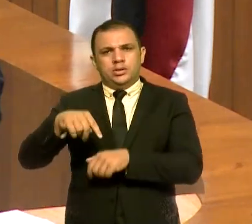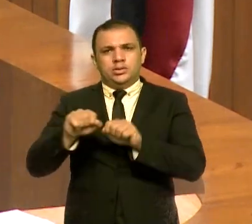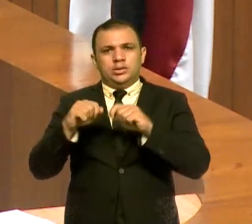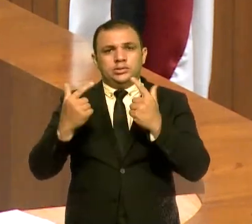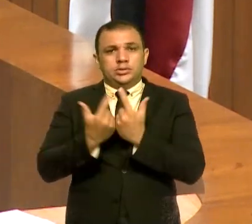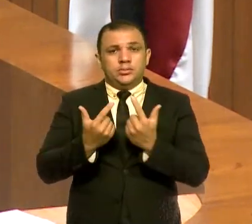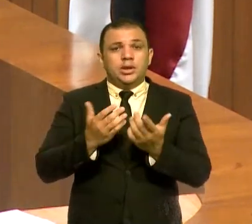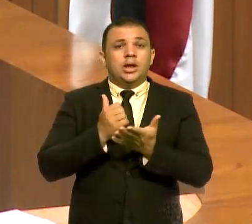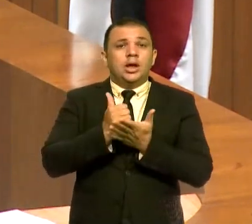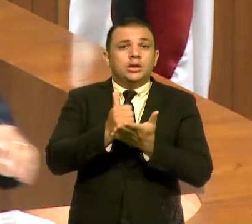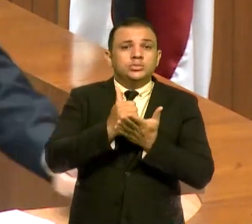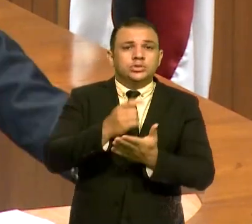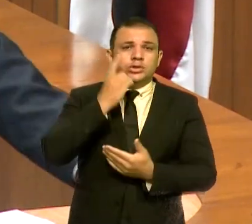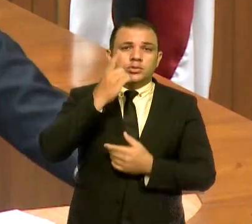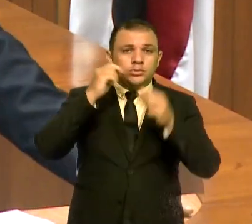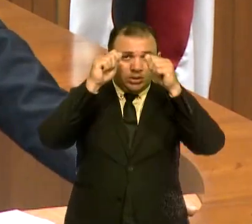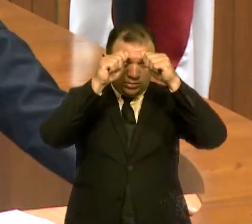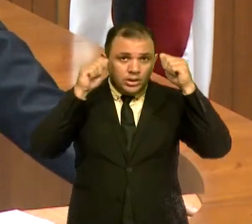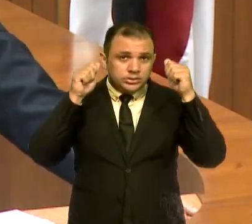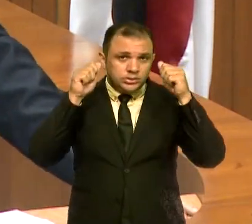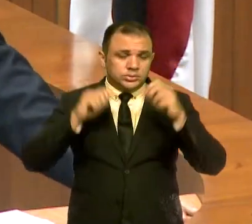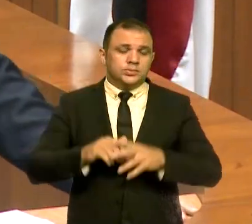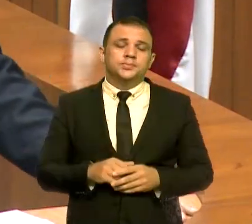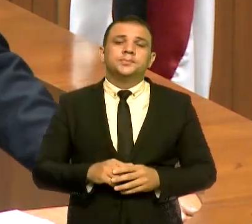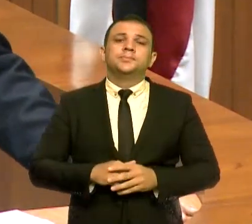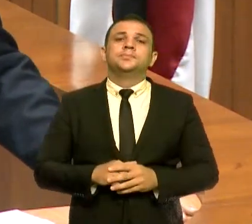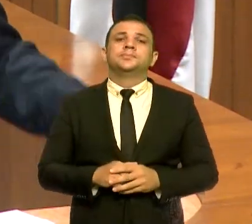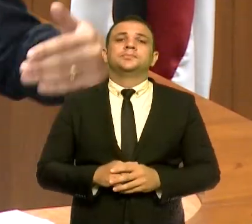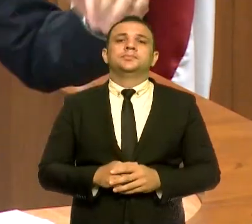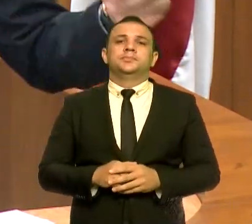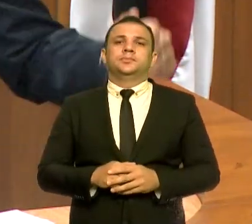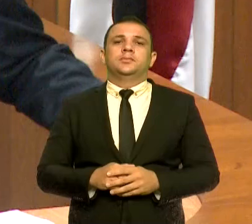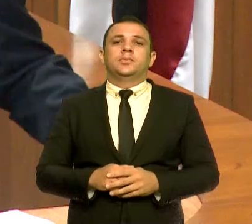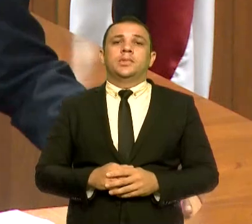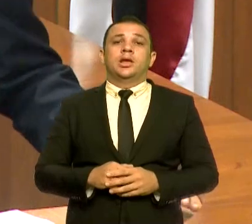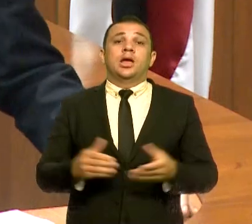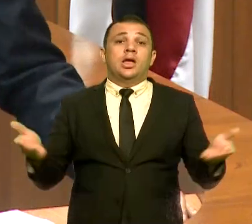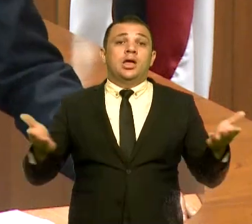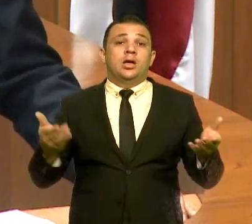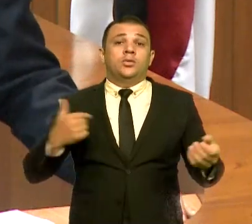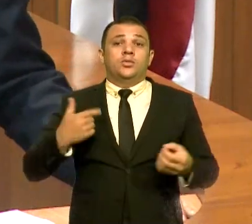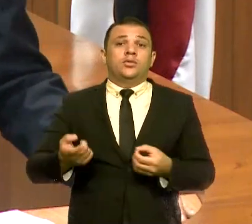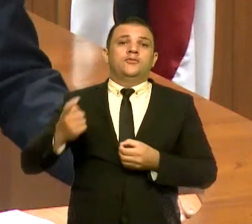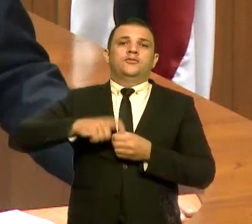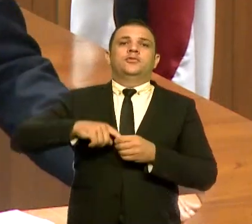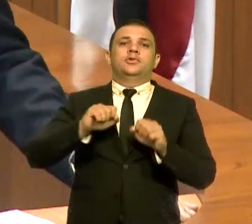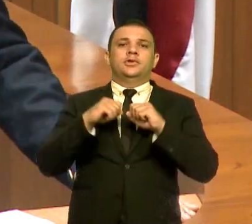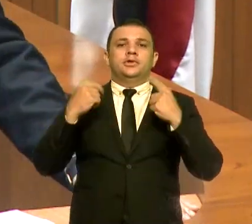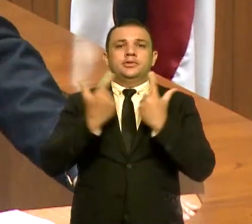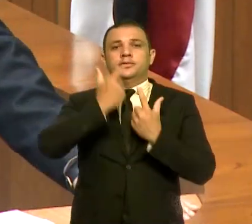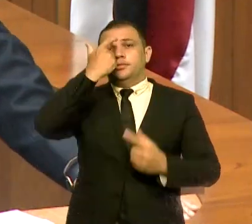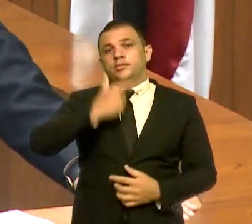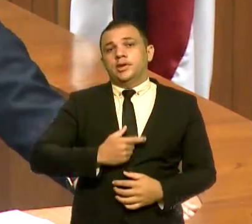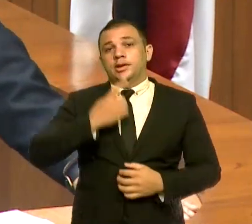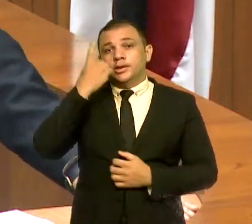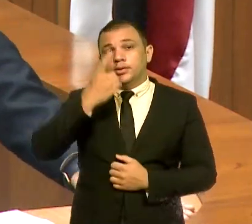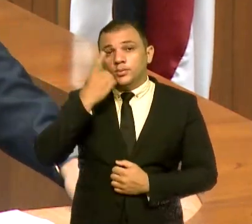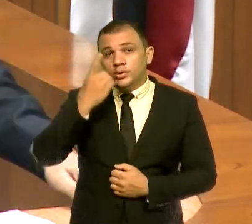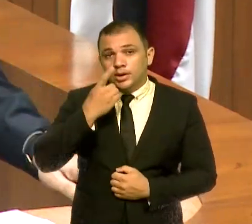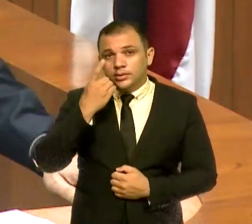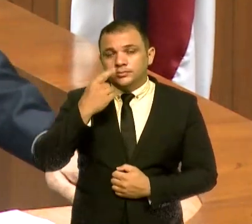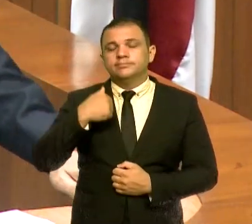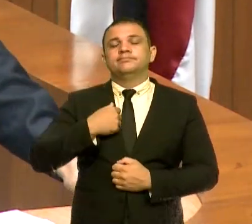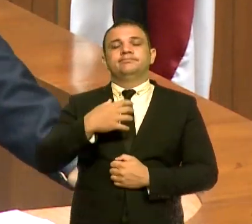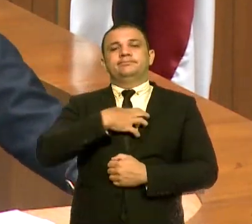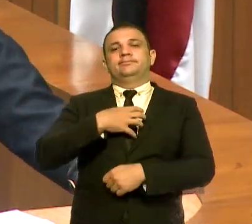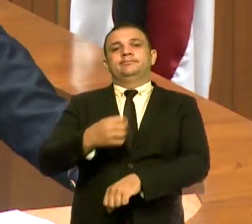Permite hoje que eu retorne a essa casa em outra função, de fato, me emociona, mas,